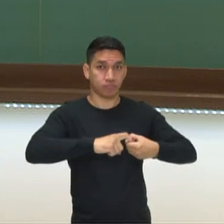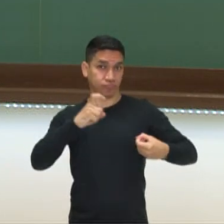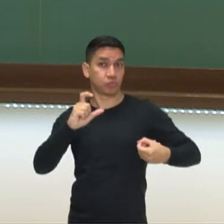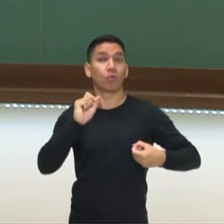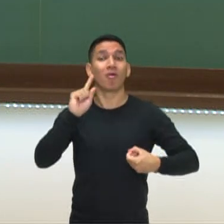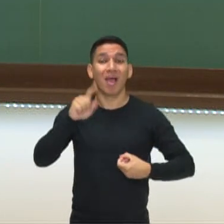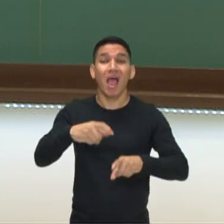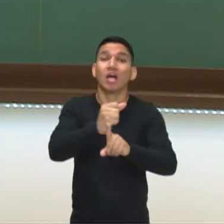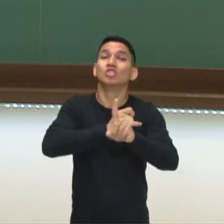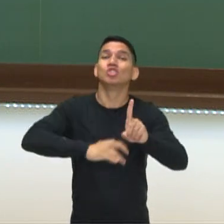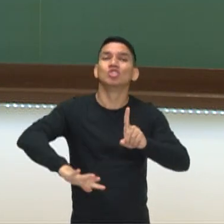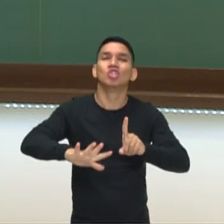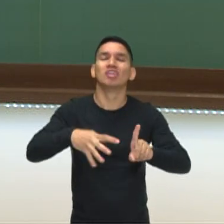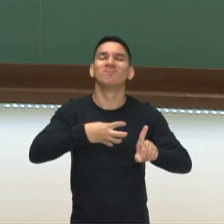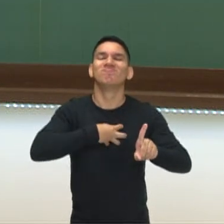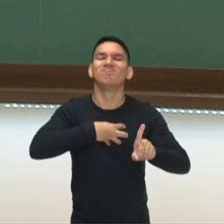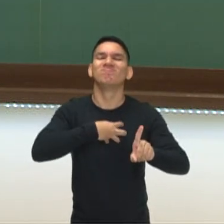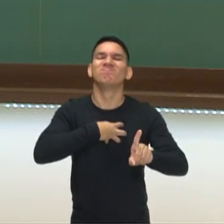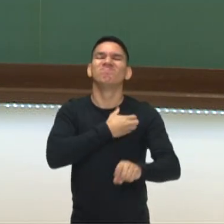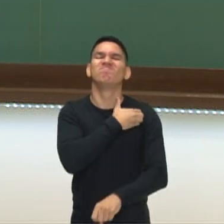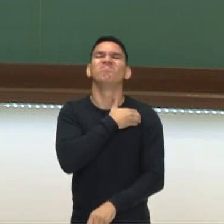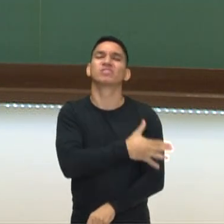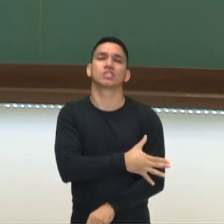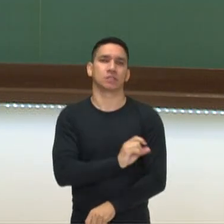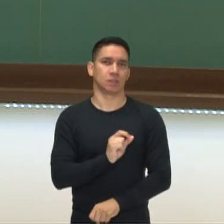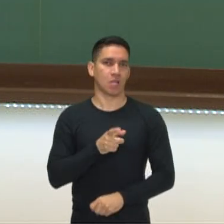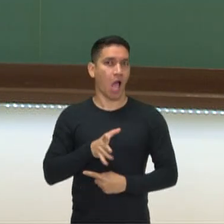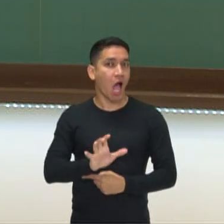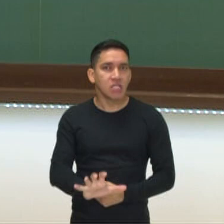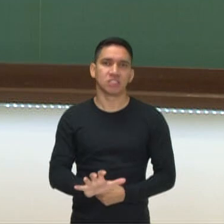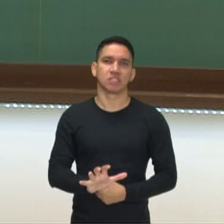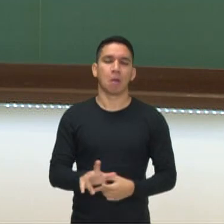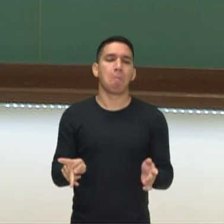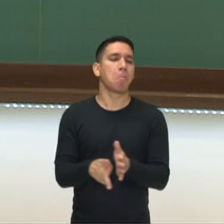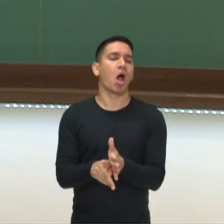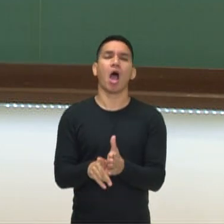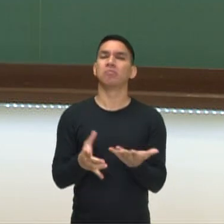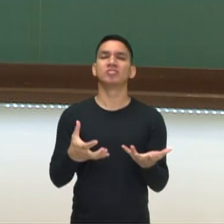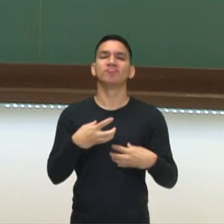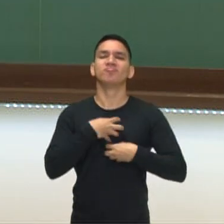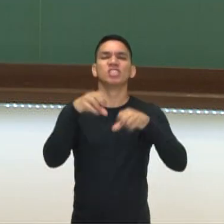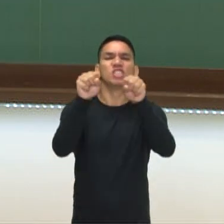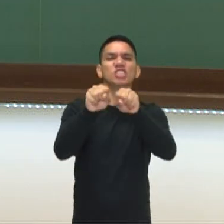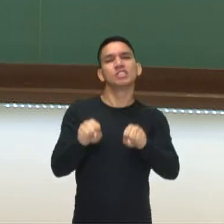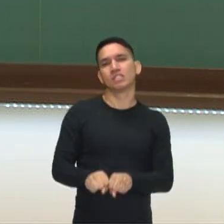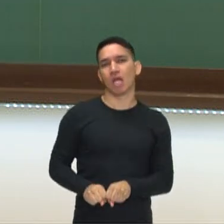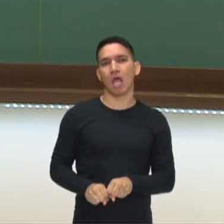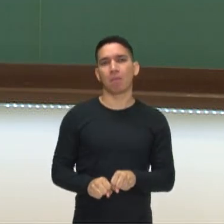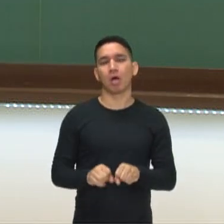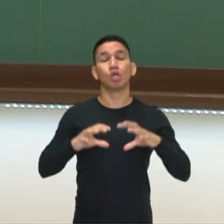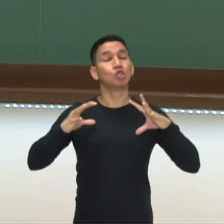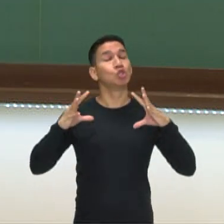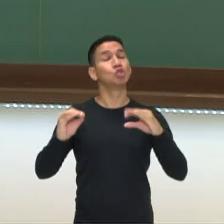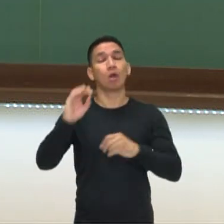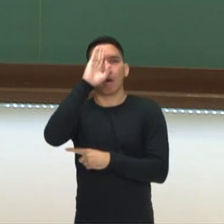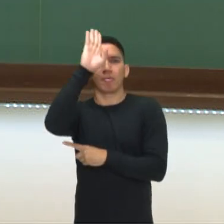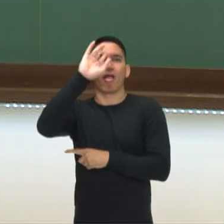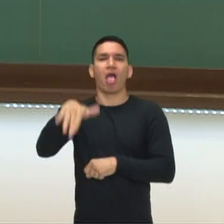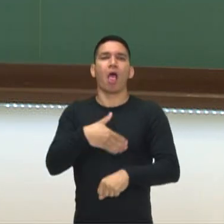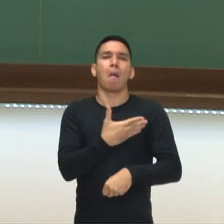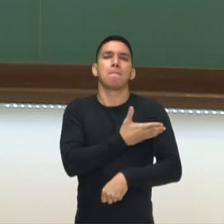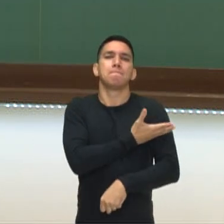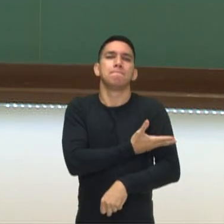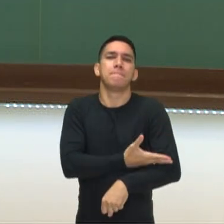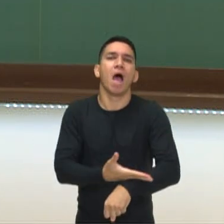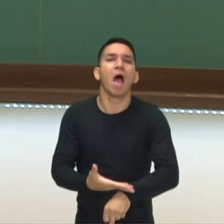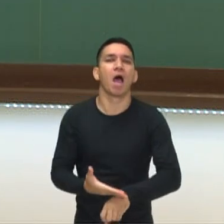são sociedades racializadas. São sociedades que são baseadas num sistema de opressão que é a branquitude. Então não